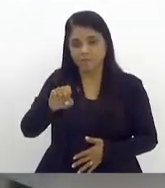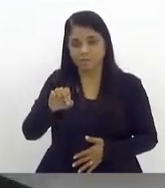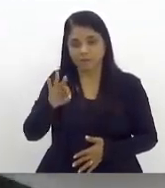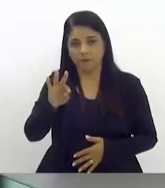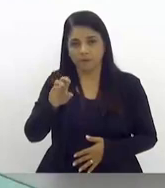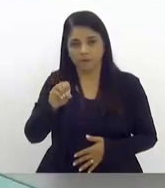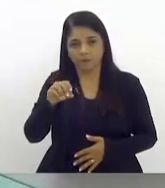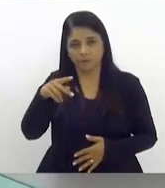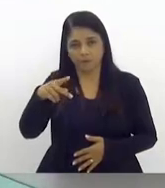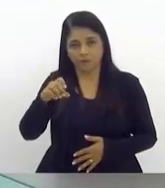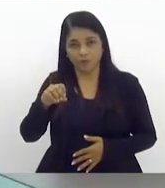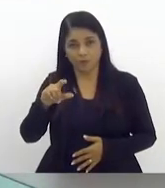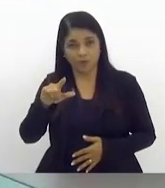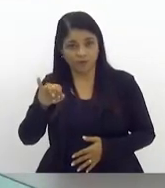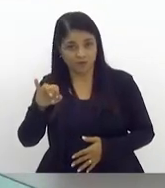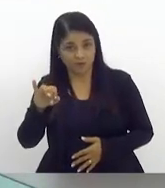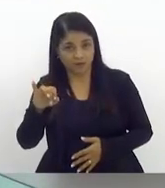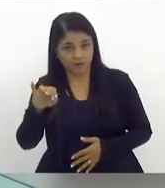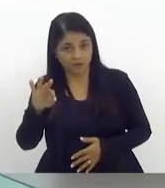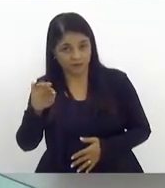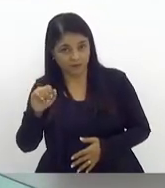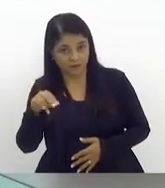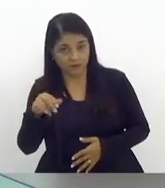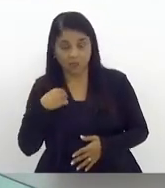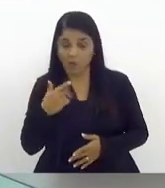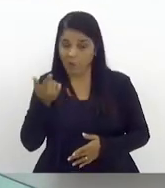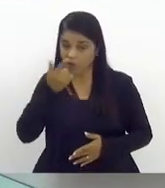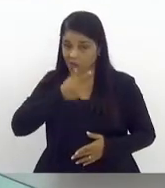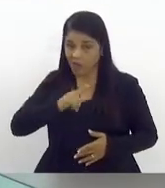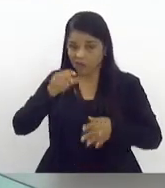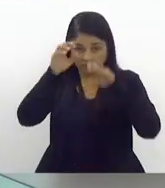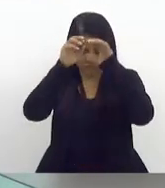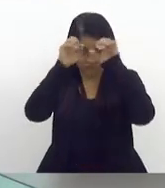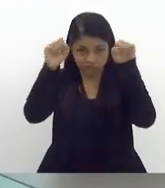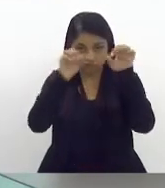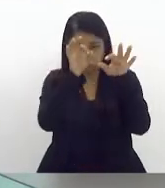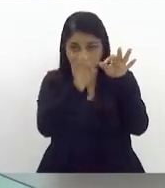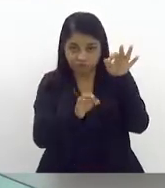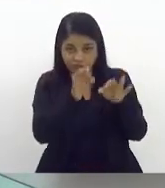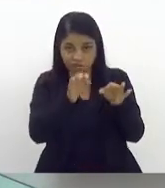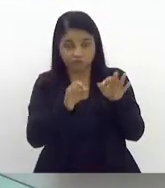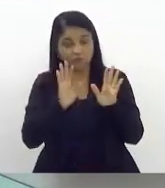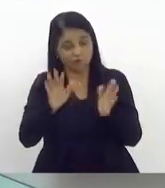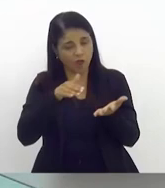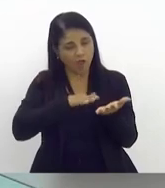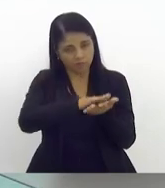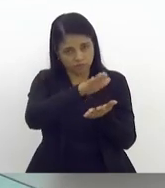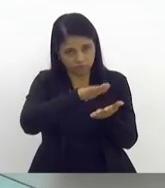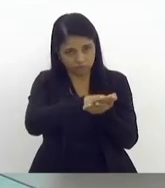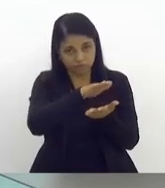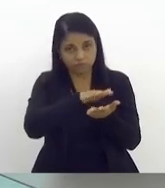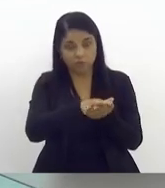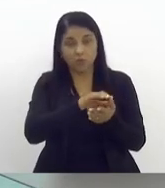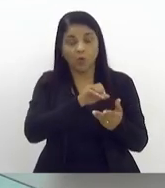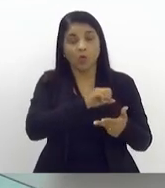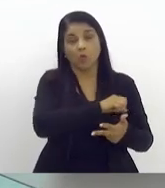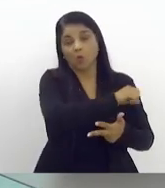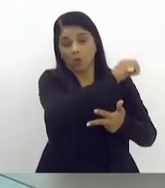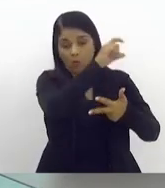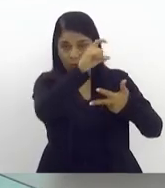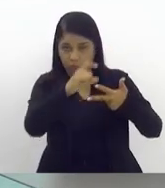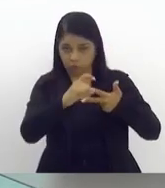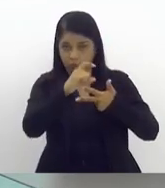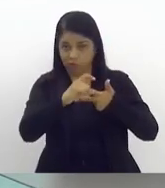dois, eu ganhei no Tribunal de Justiça, já está publicado o acórdão, que o Poder